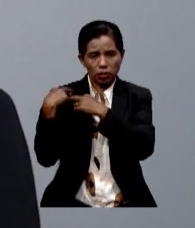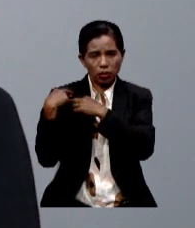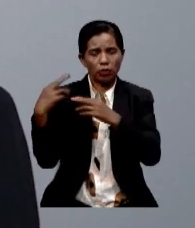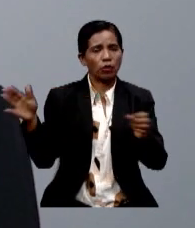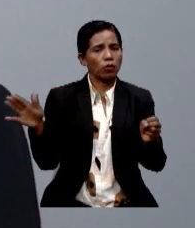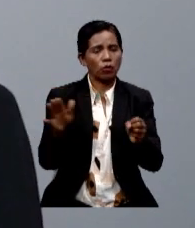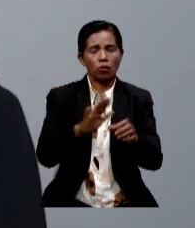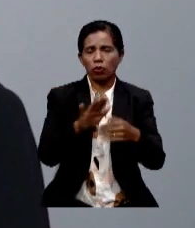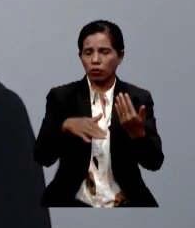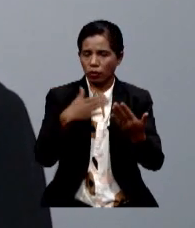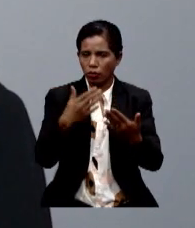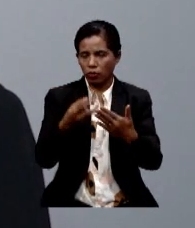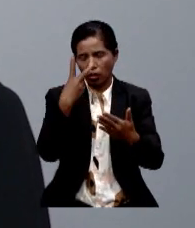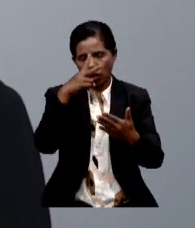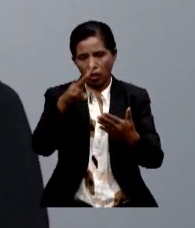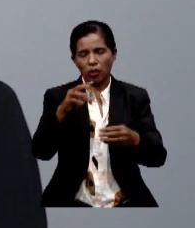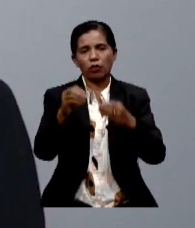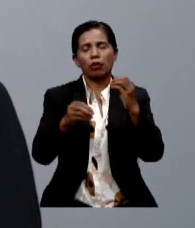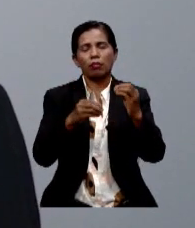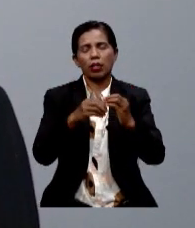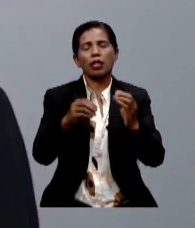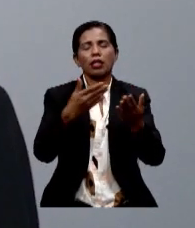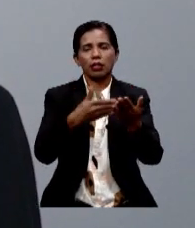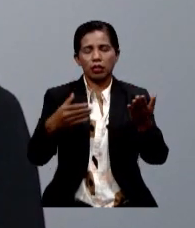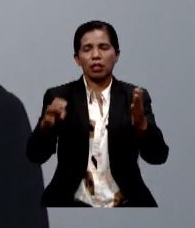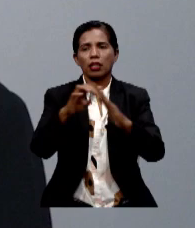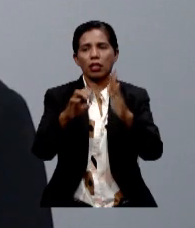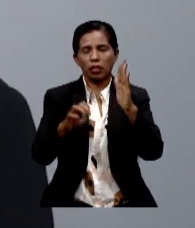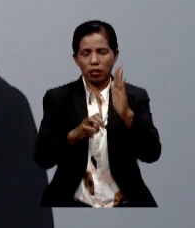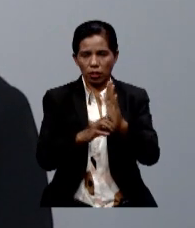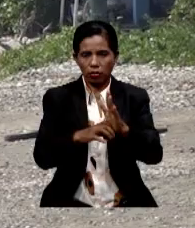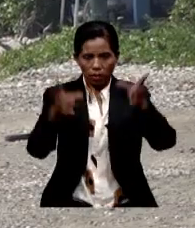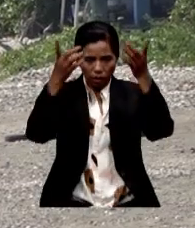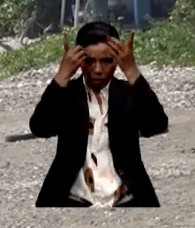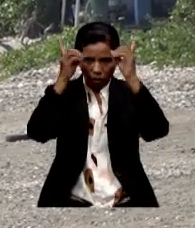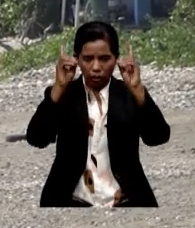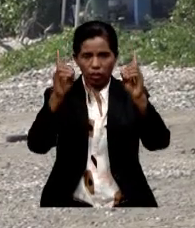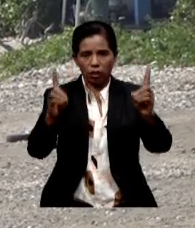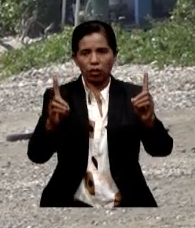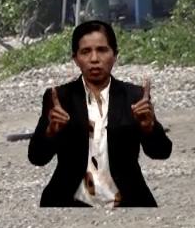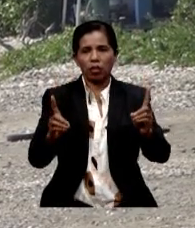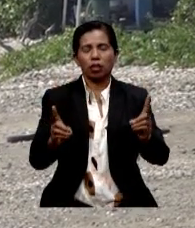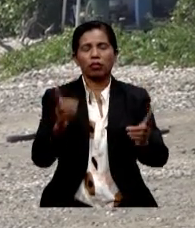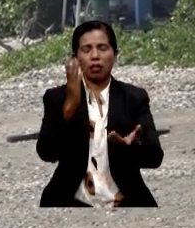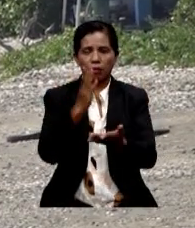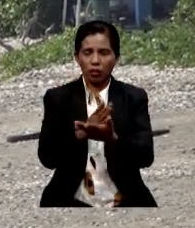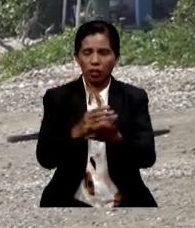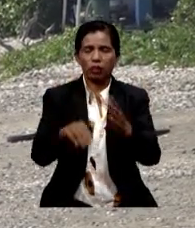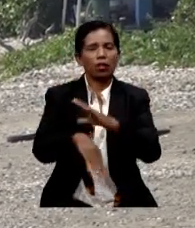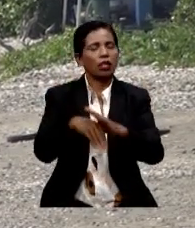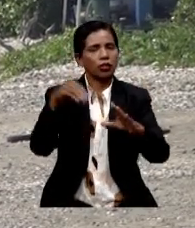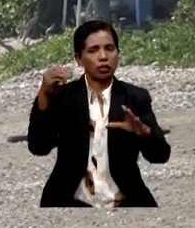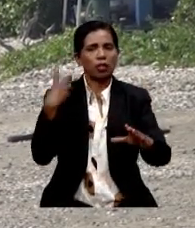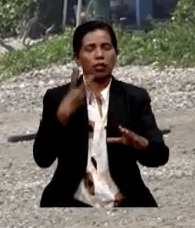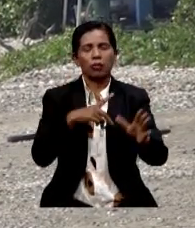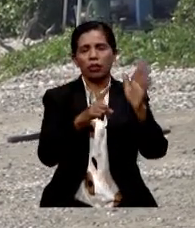tu controla se san Estado nem. Mas a mim controla dentro, mas decisão para tu rapar a tu açaí, né? A missei